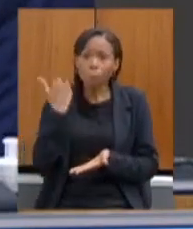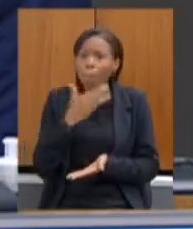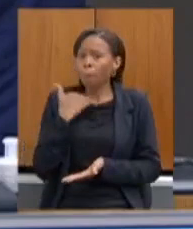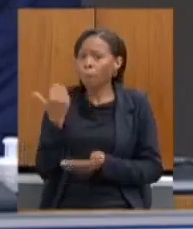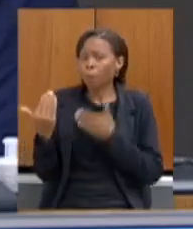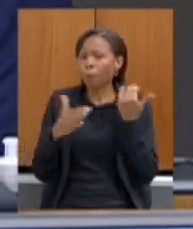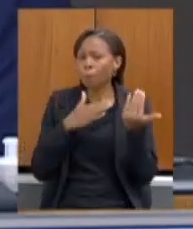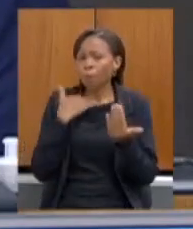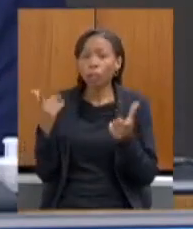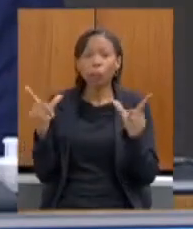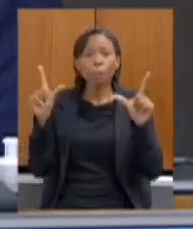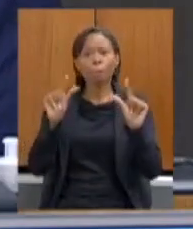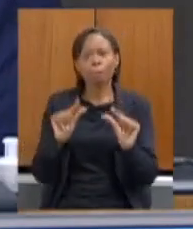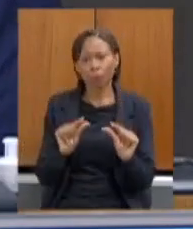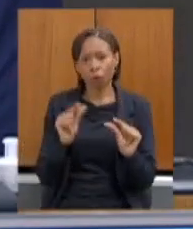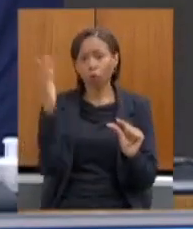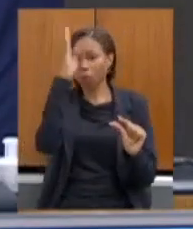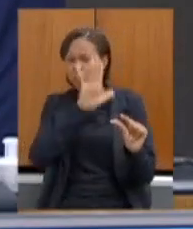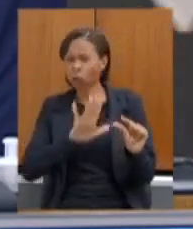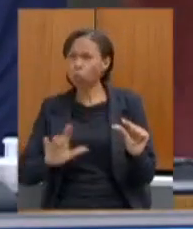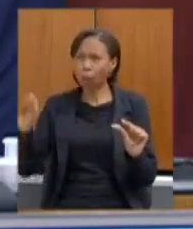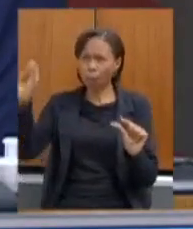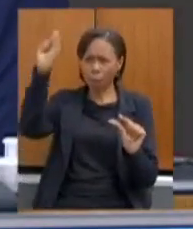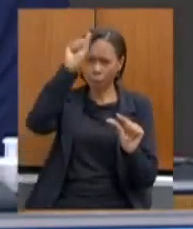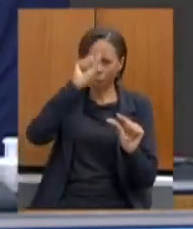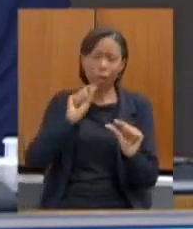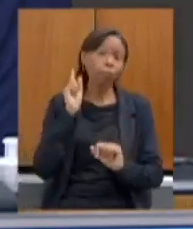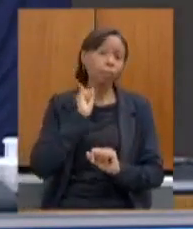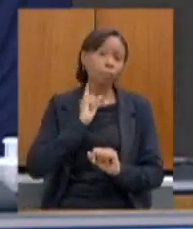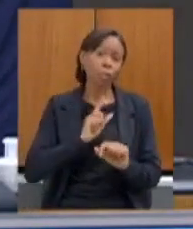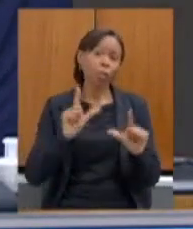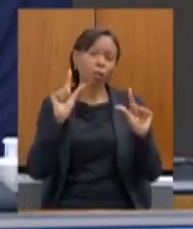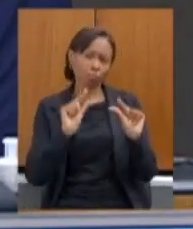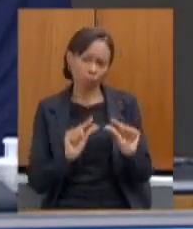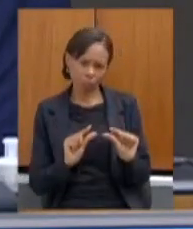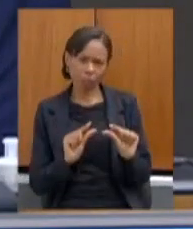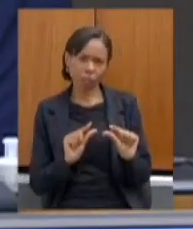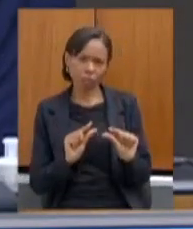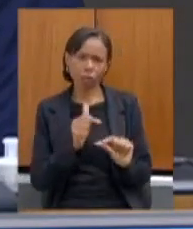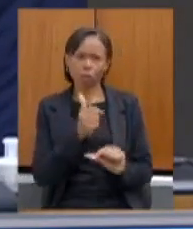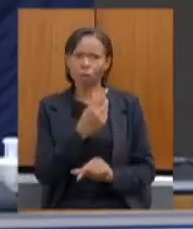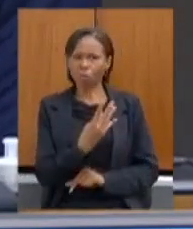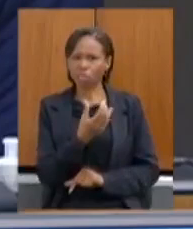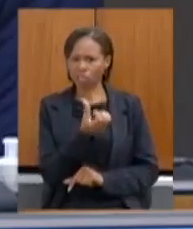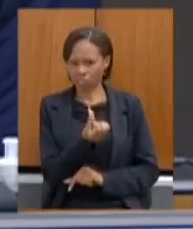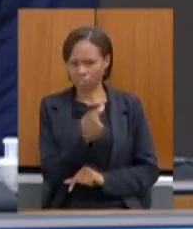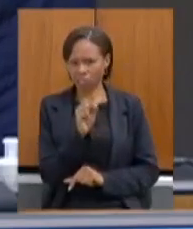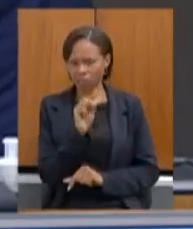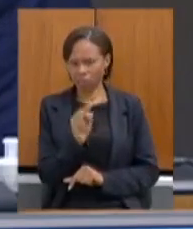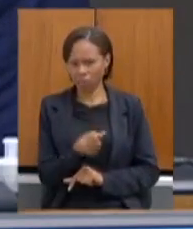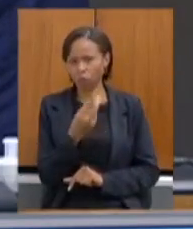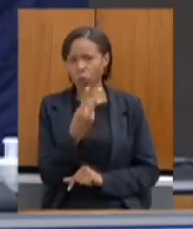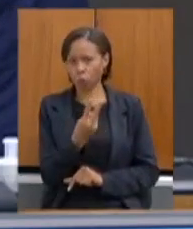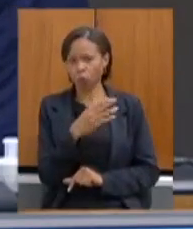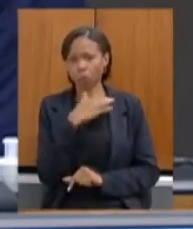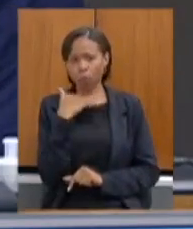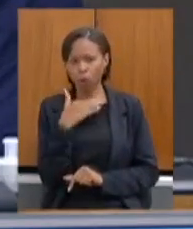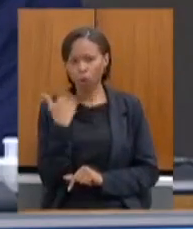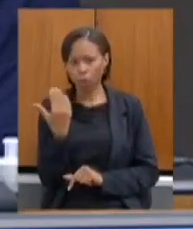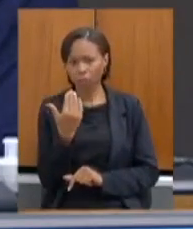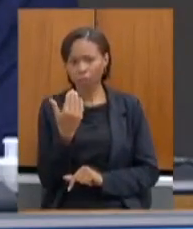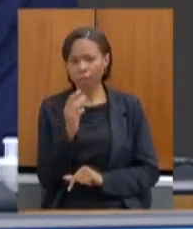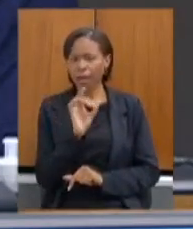-19 do Brasil por 100 mil habitantes. 46,2 mortes a cada 100 mil habitantes. Este é o melhor